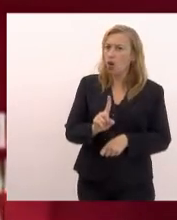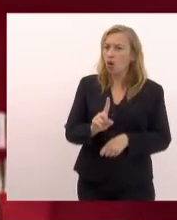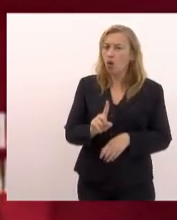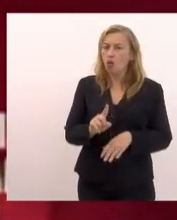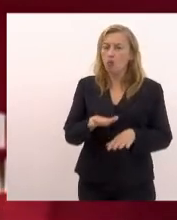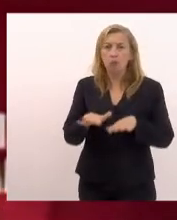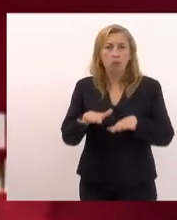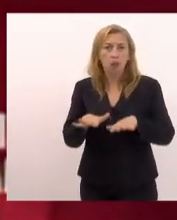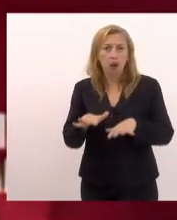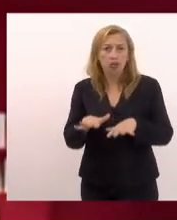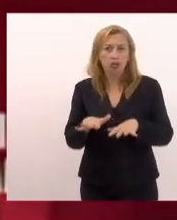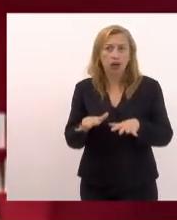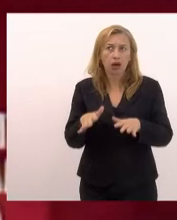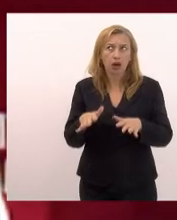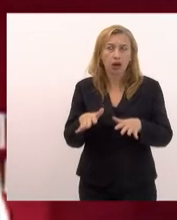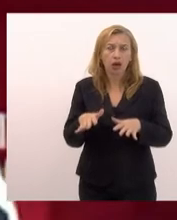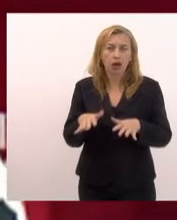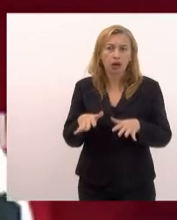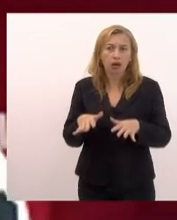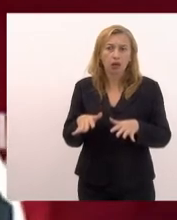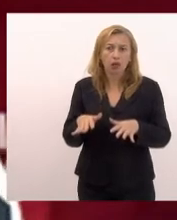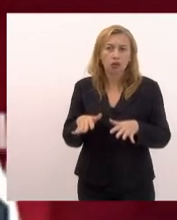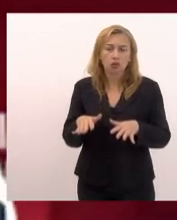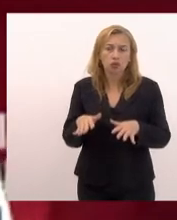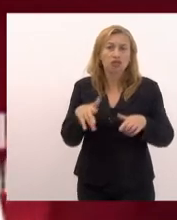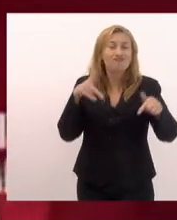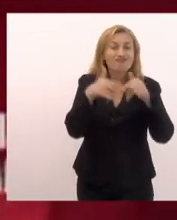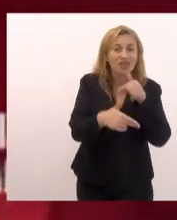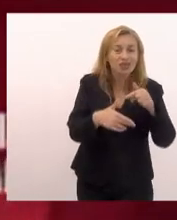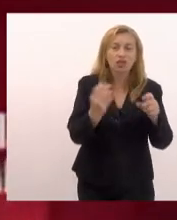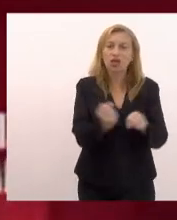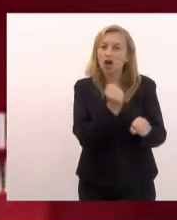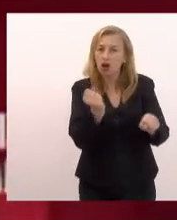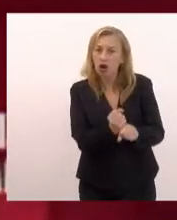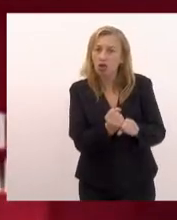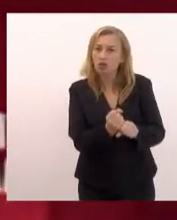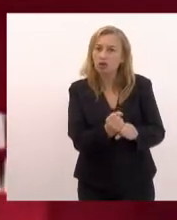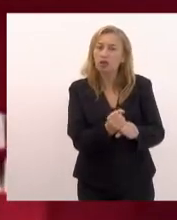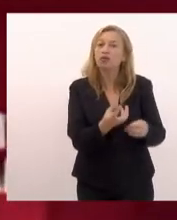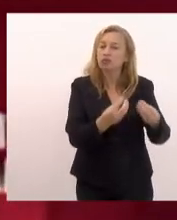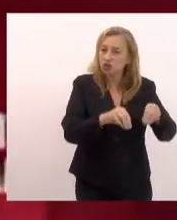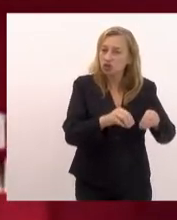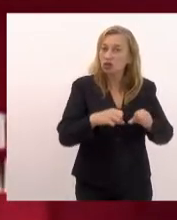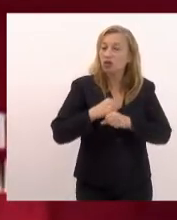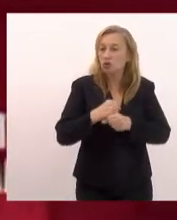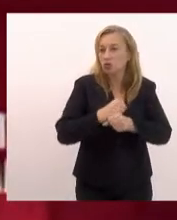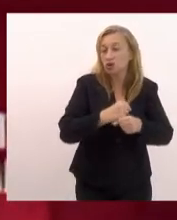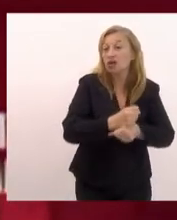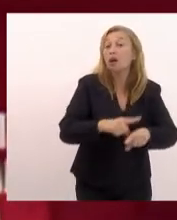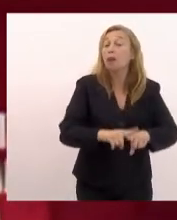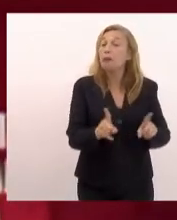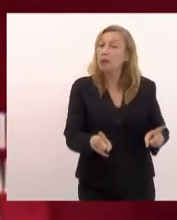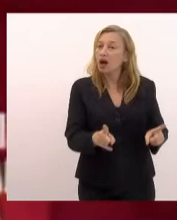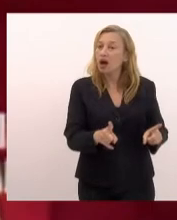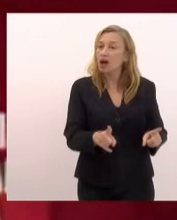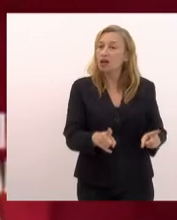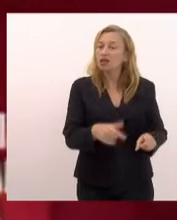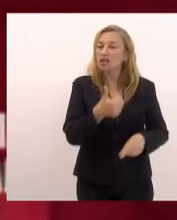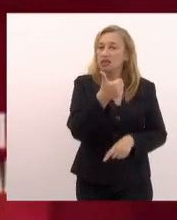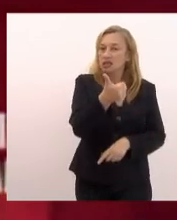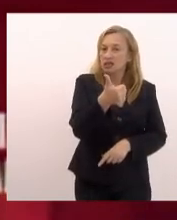mobilidade que o impedimento daquela obra vem causando ao longo dos anos, mas foram